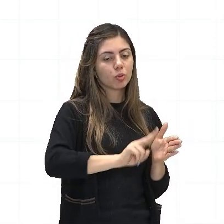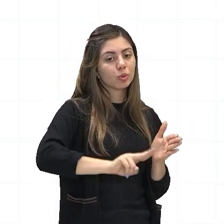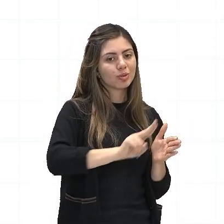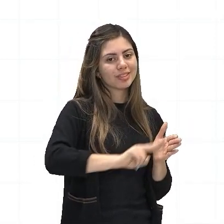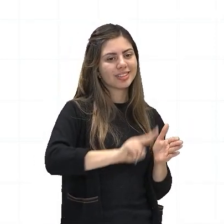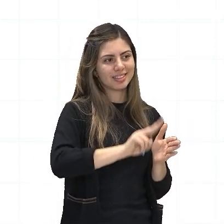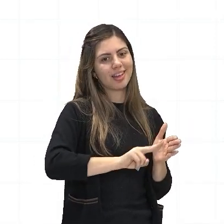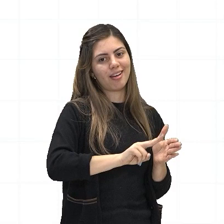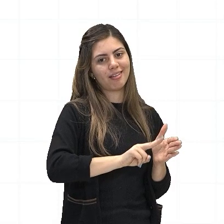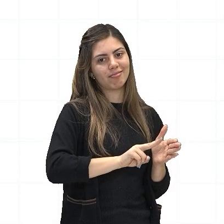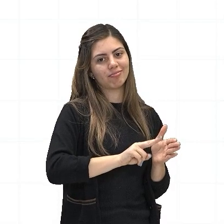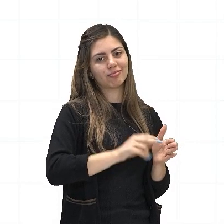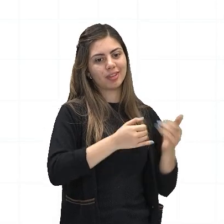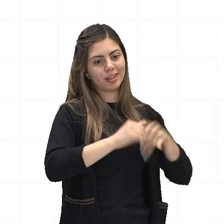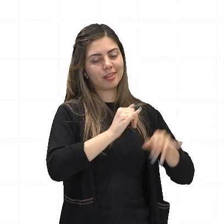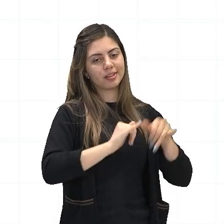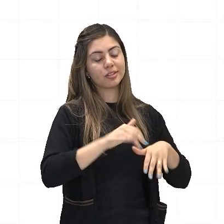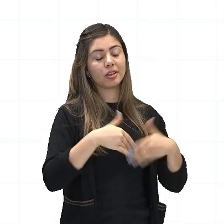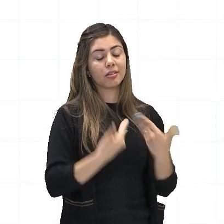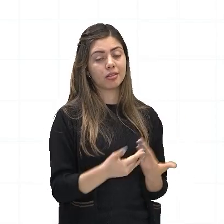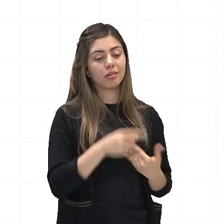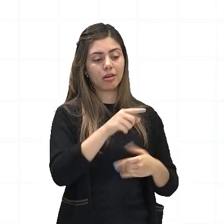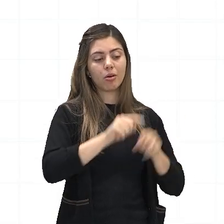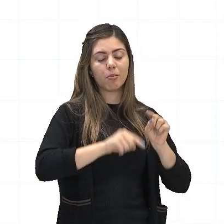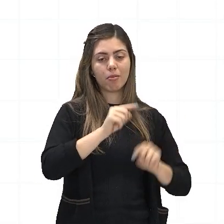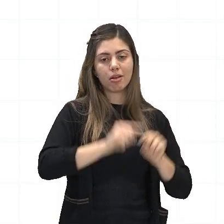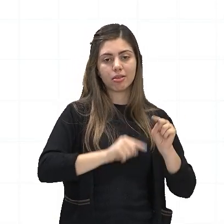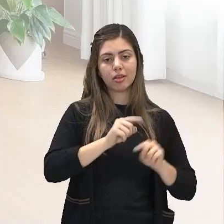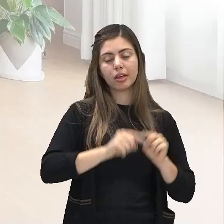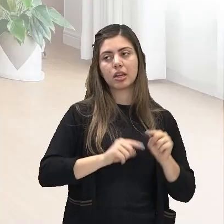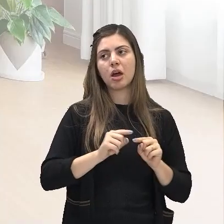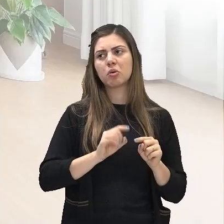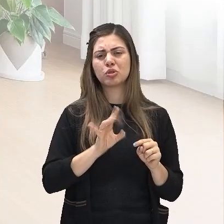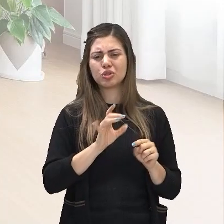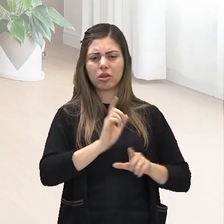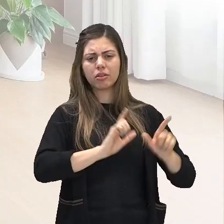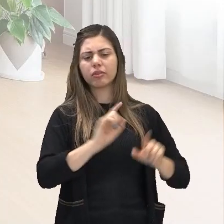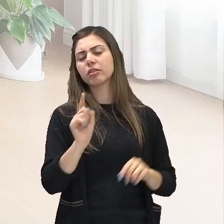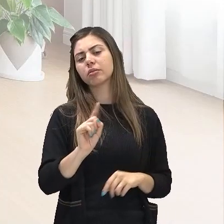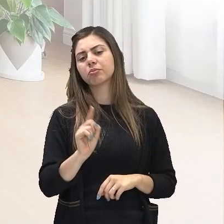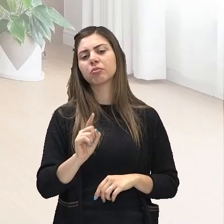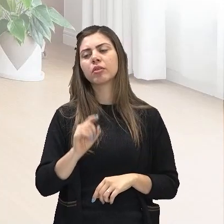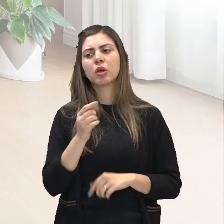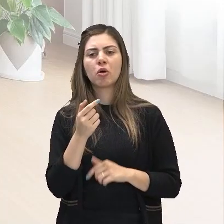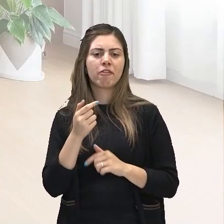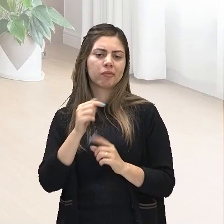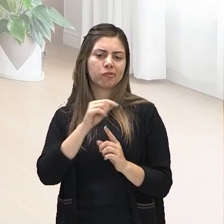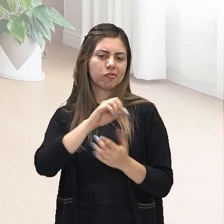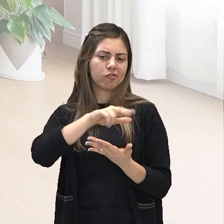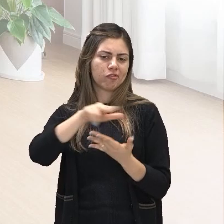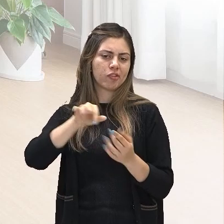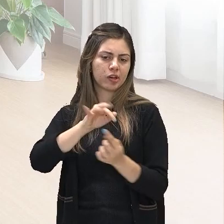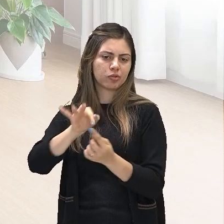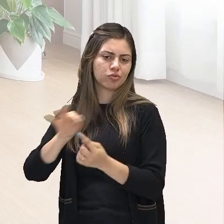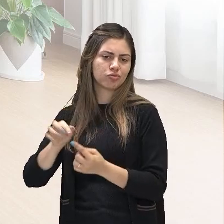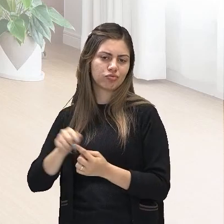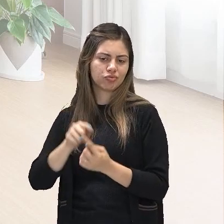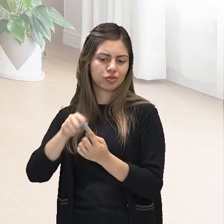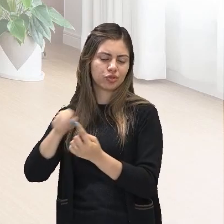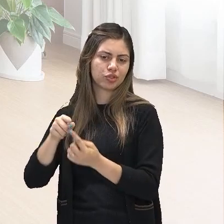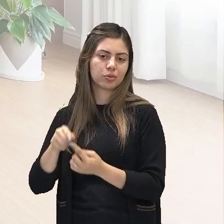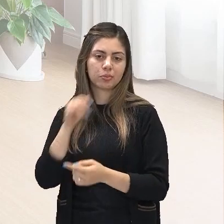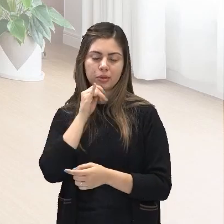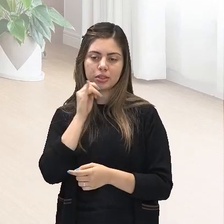o quanto gasta, né? Então esses equipamentos, né, não somente a televisão, às vezes na cozinha a gente costuma deixar o